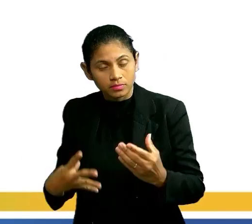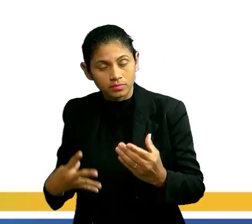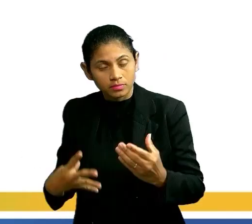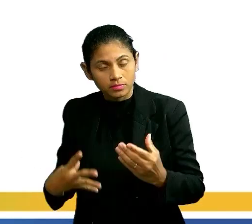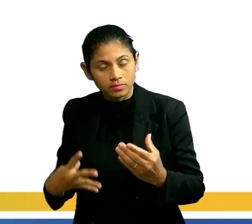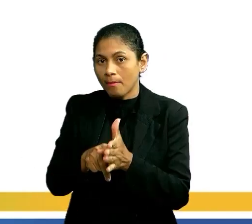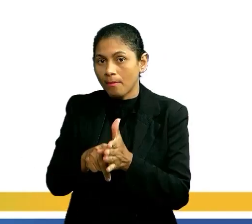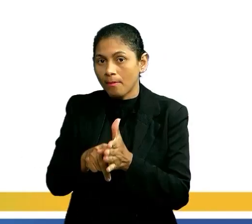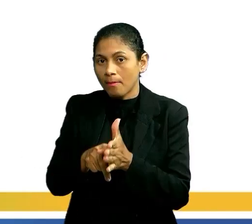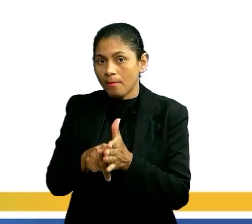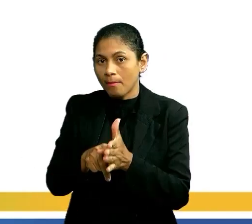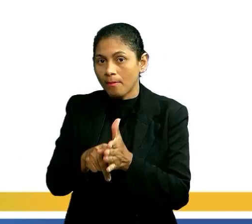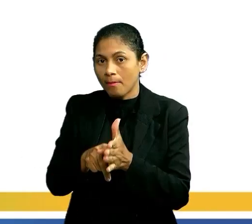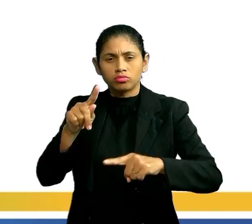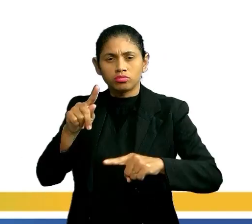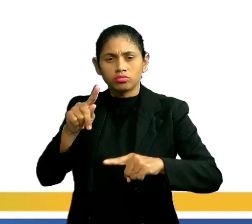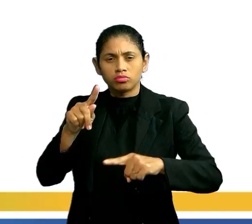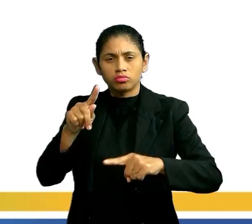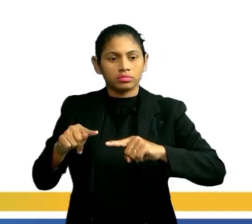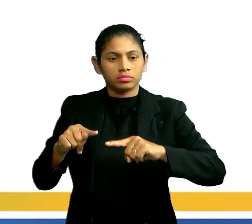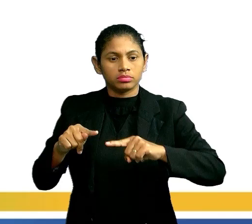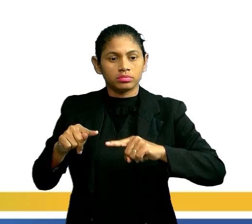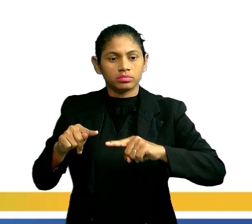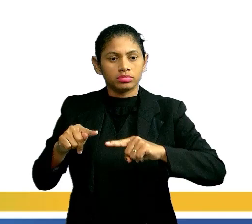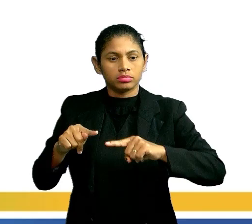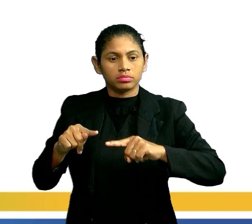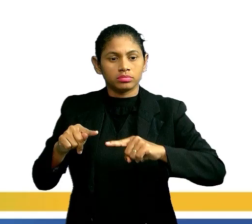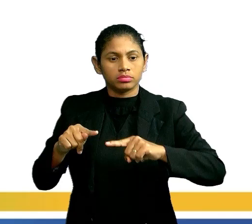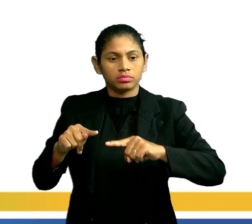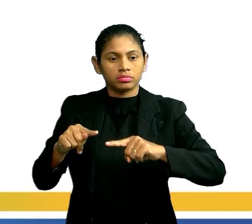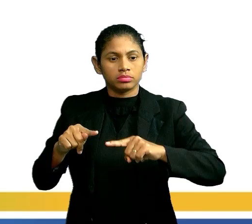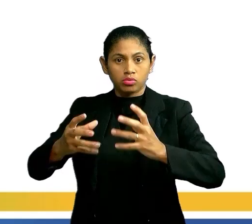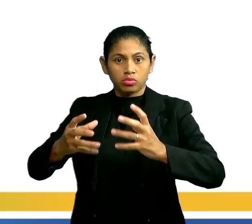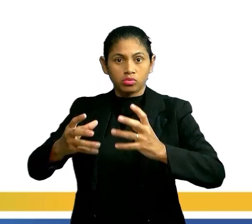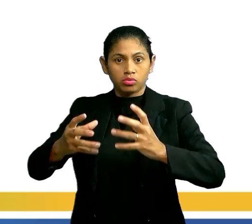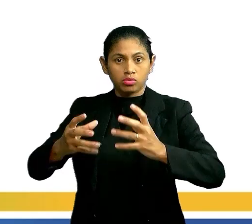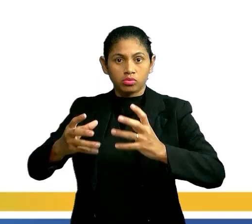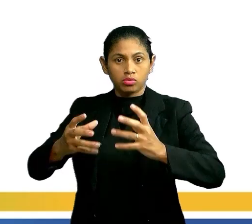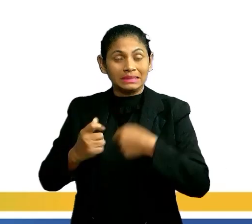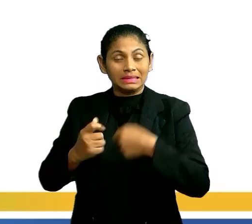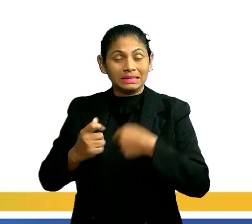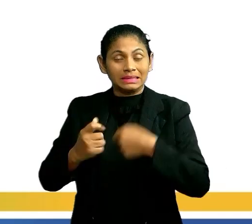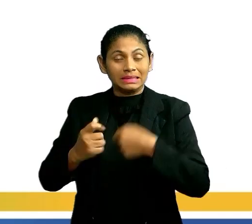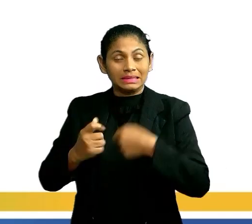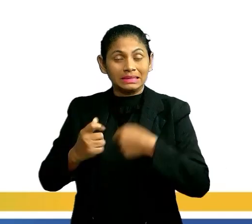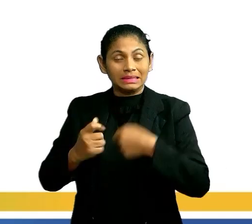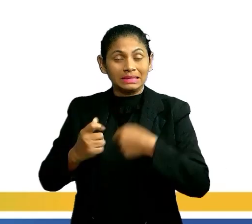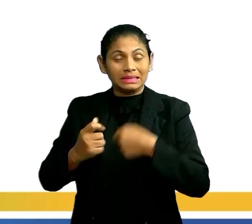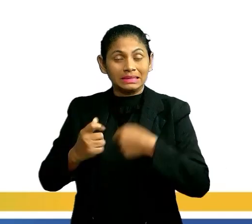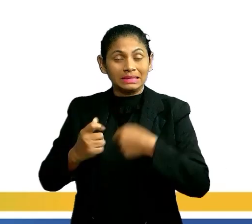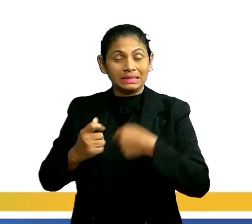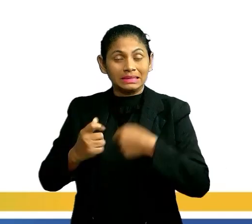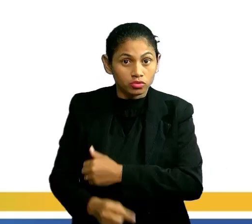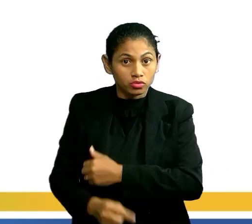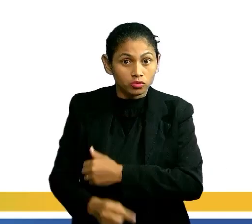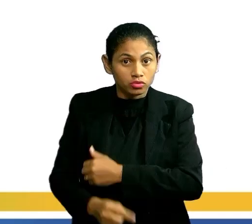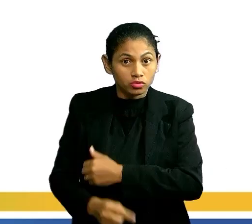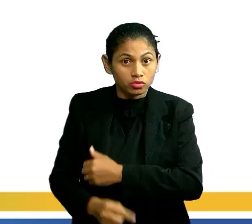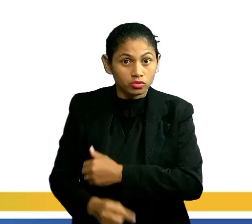espécie, o tanque deve ter exatamente 2 metros de profundidade, isso aqui corresponde à altura, e